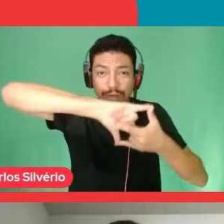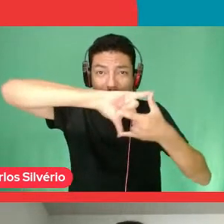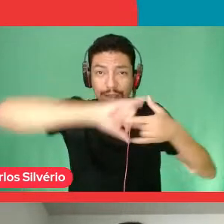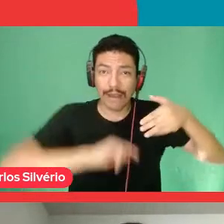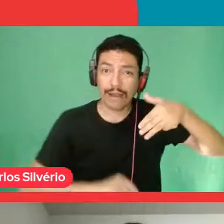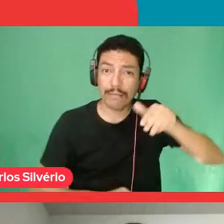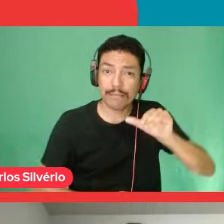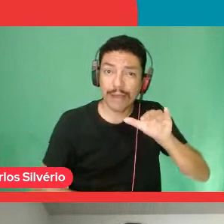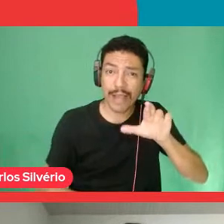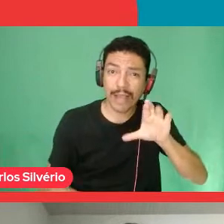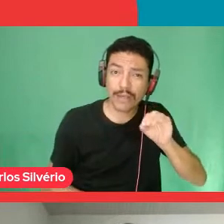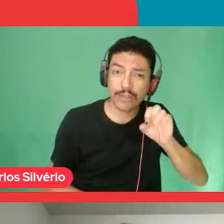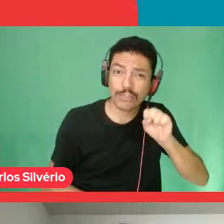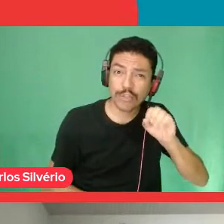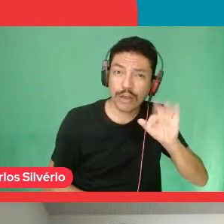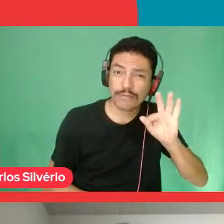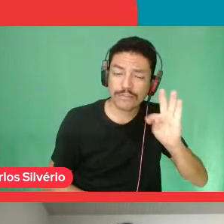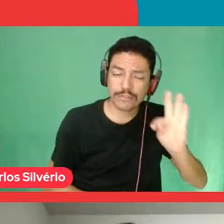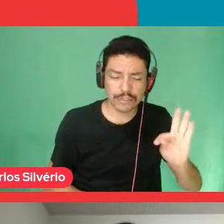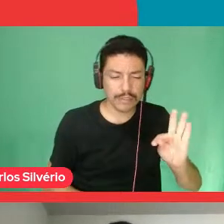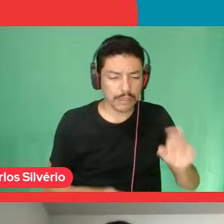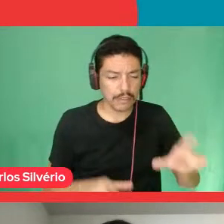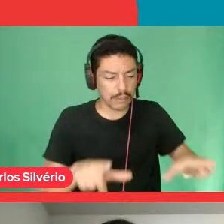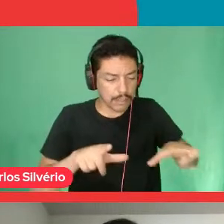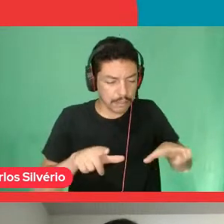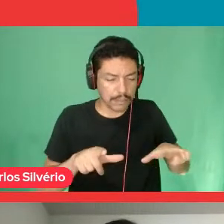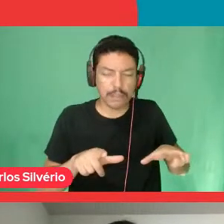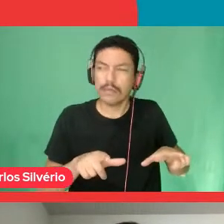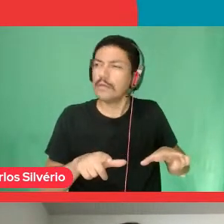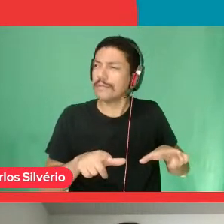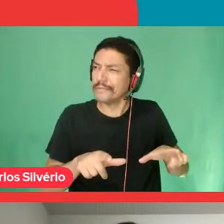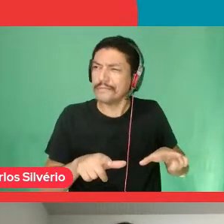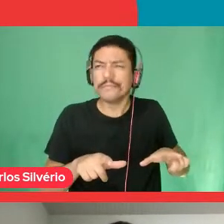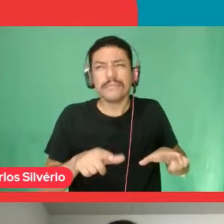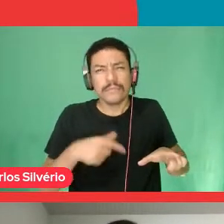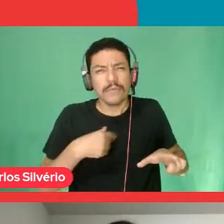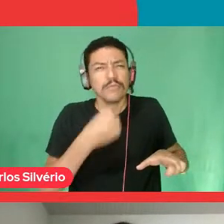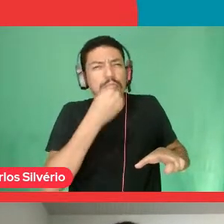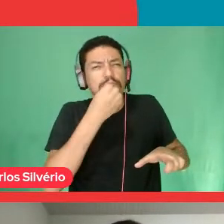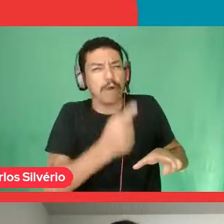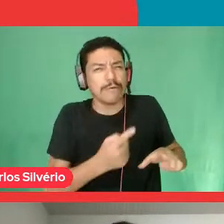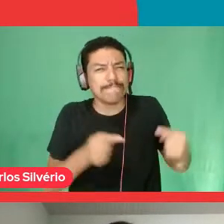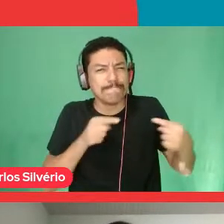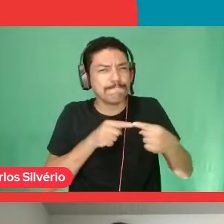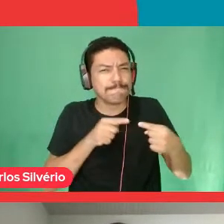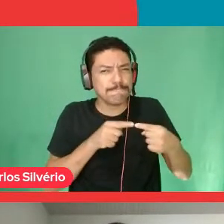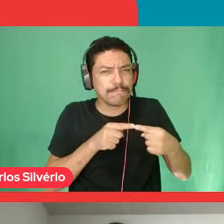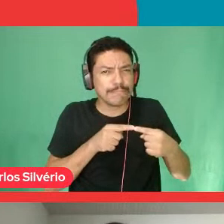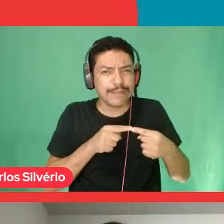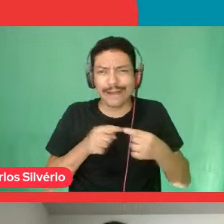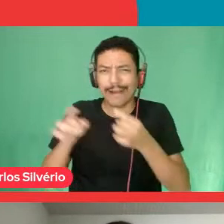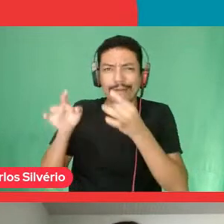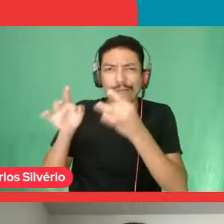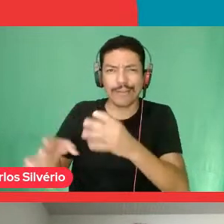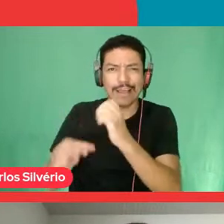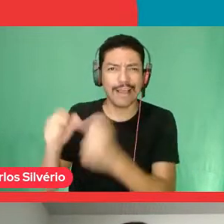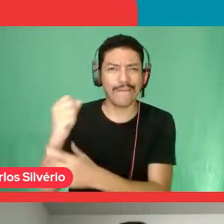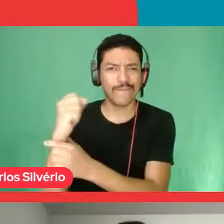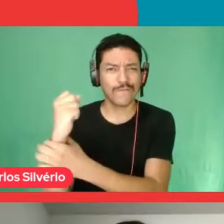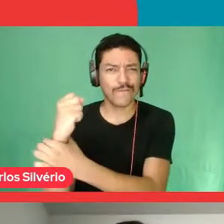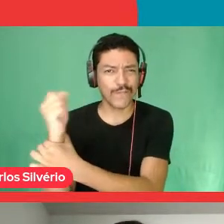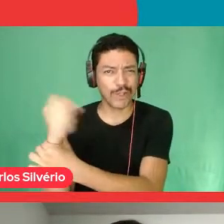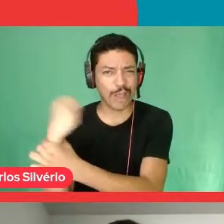sou boa para isso. E aí, eu saí da área de fisioterapia, eu já estava exercendo a profissão, já, mas aí